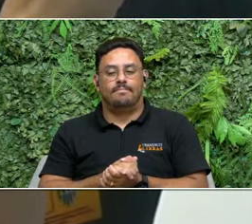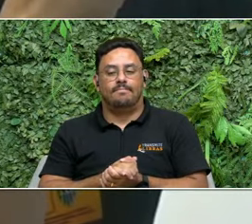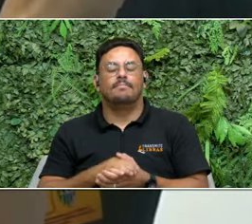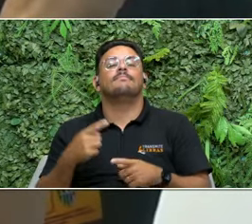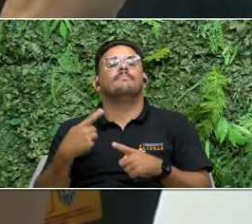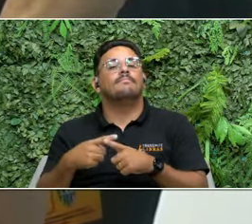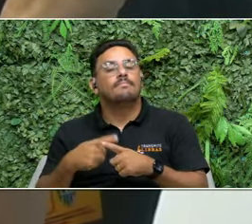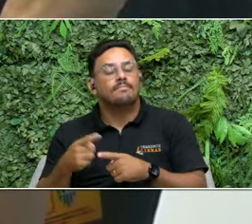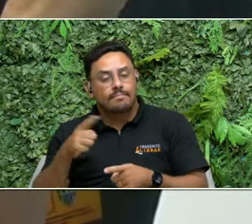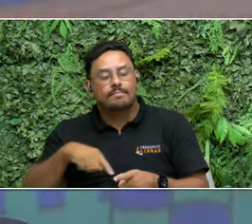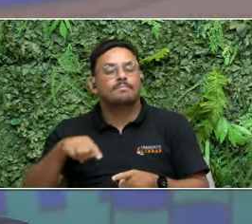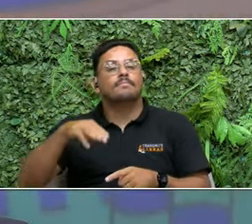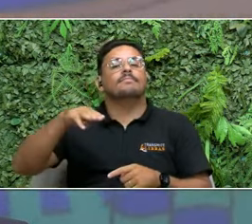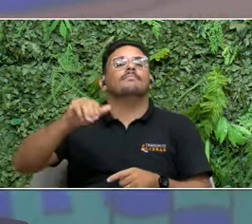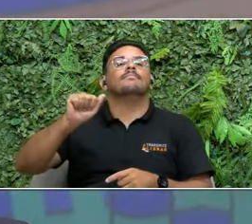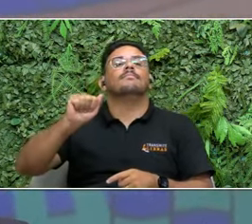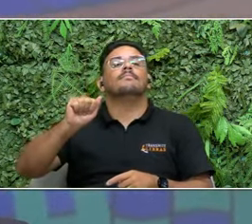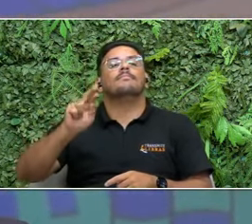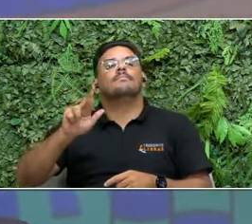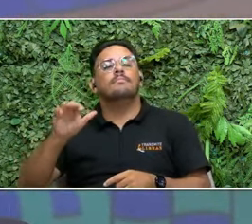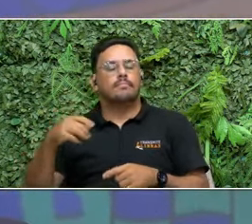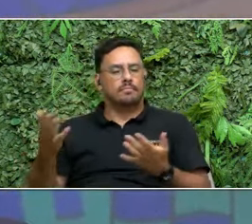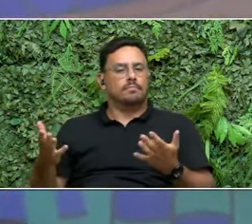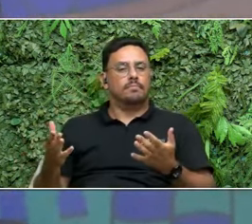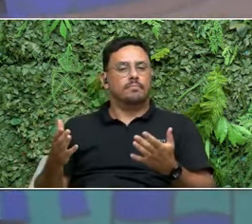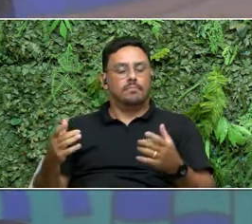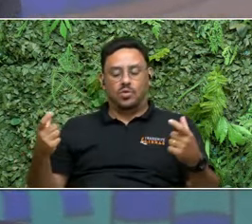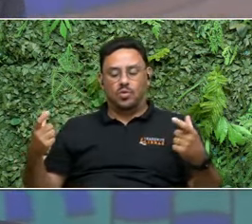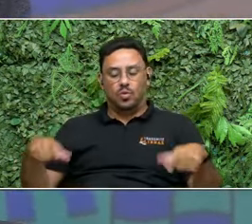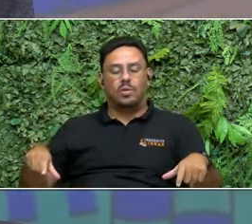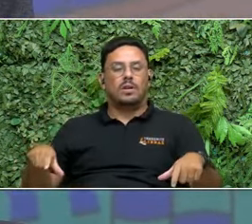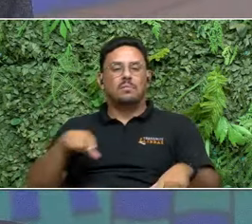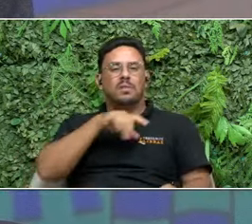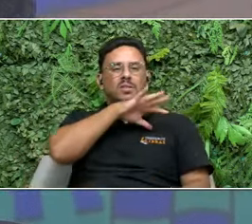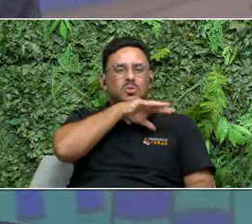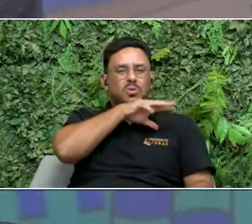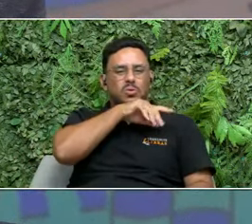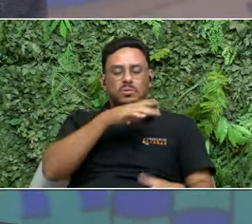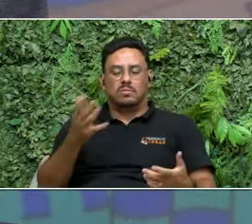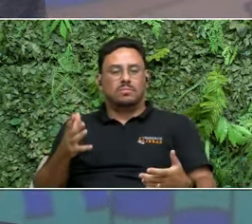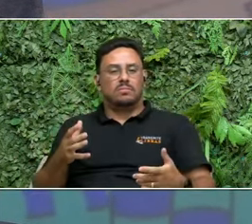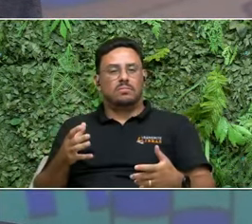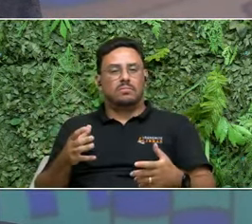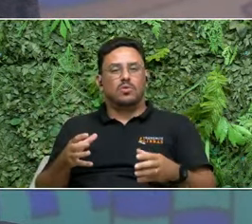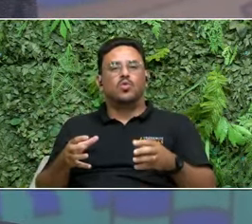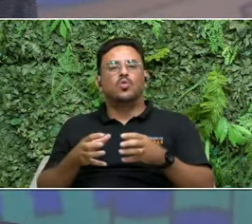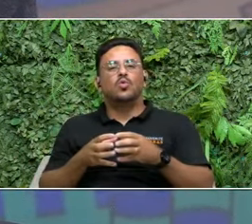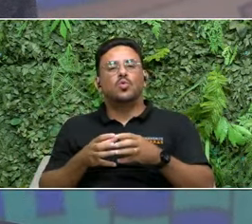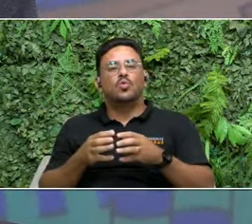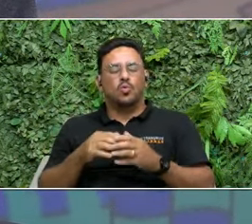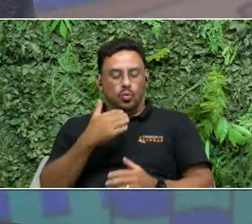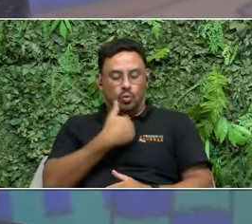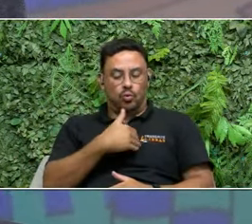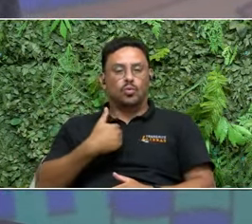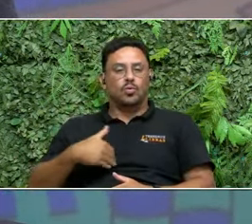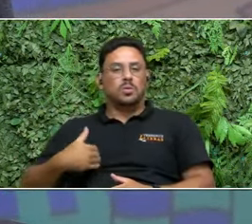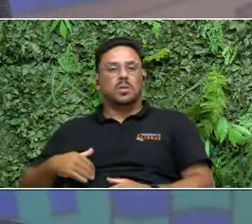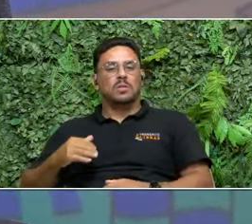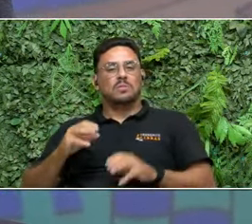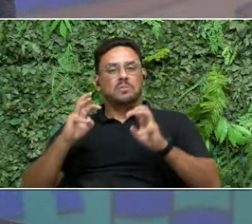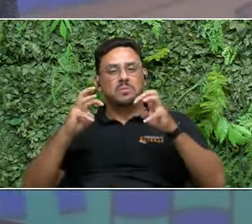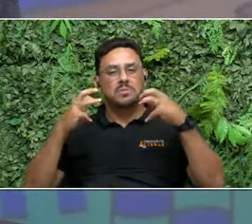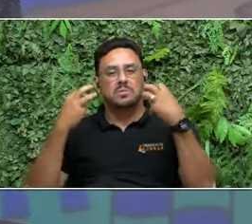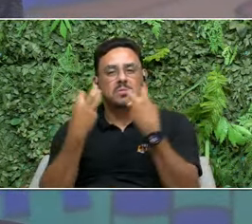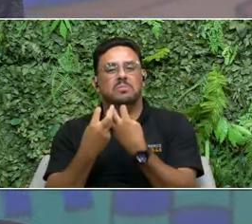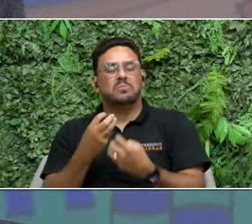não porque ainda com relação ao Marlo ele diz o seguinte que o campo é ruim é que o time igual Atlético com um estádio tão bonito desse